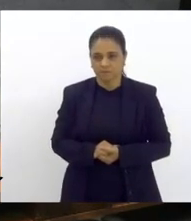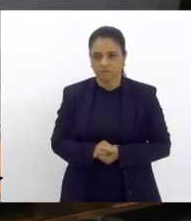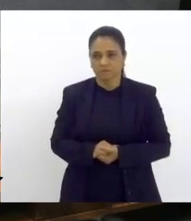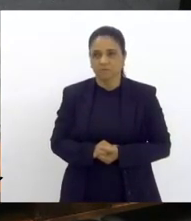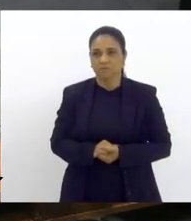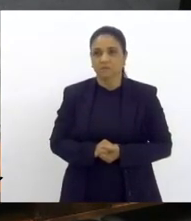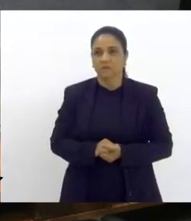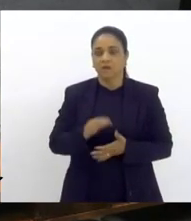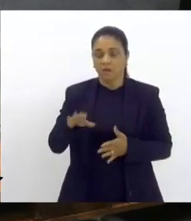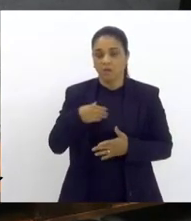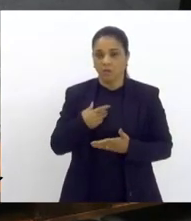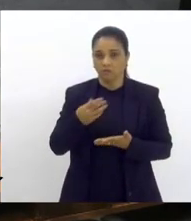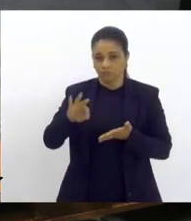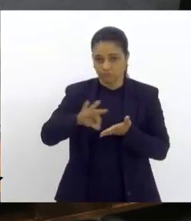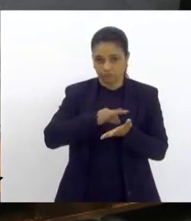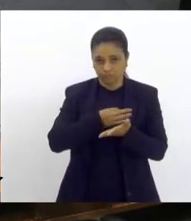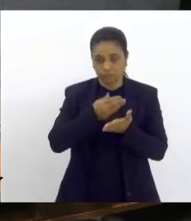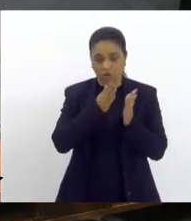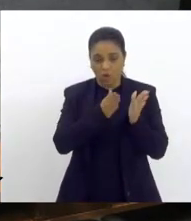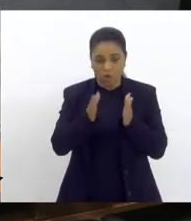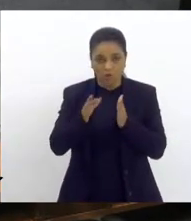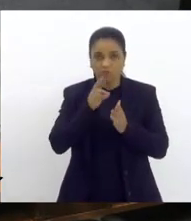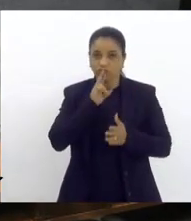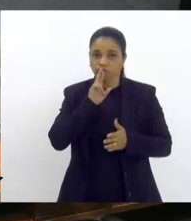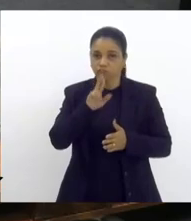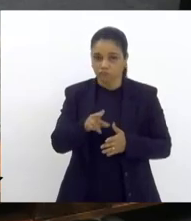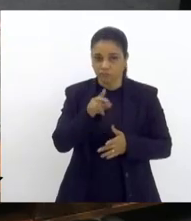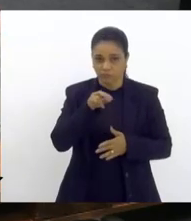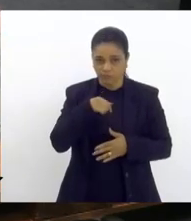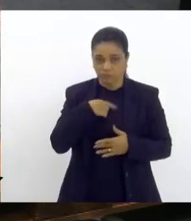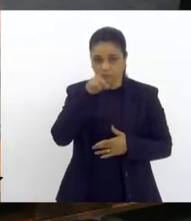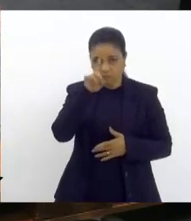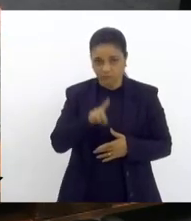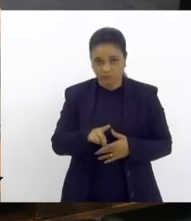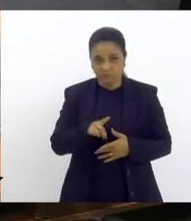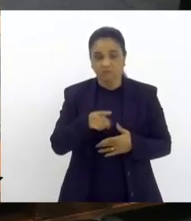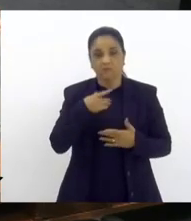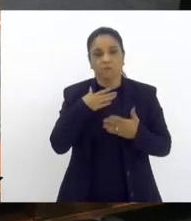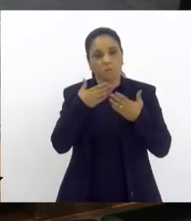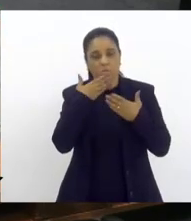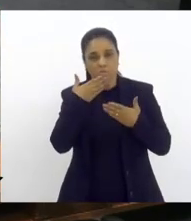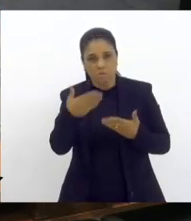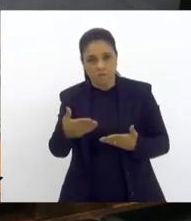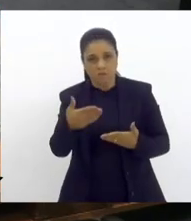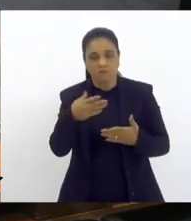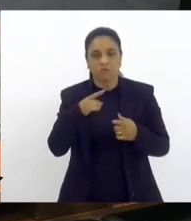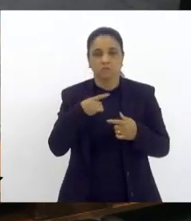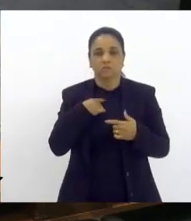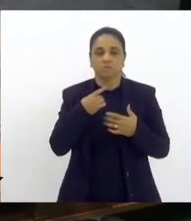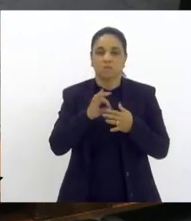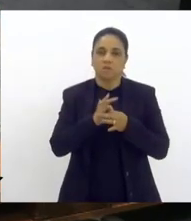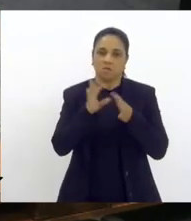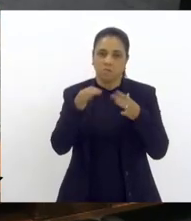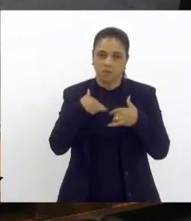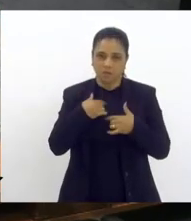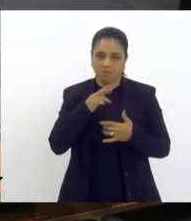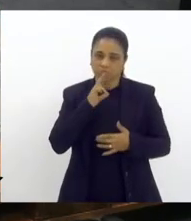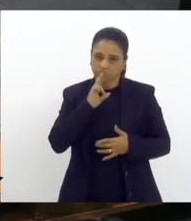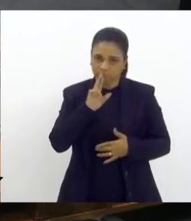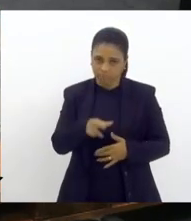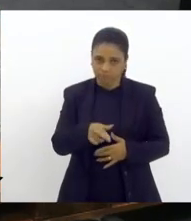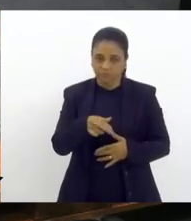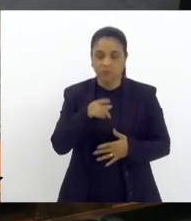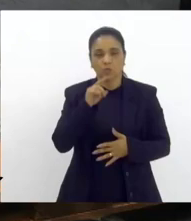e tenho direito a resposta razão pela qual eu peço a vossa excelência que me defina por favor a luz do rendimento da casa